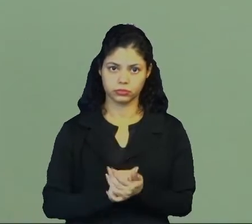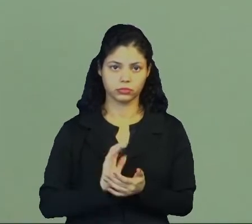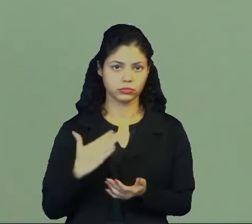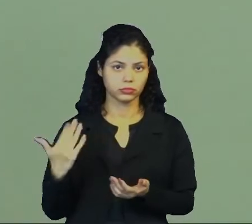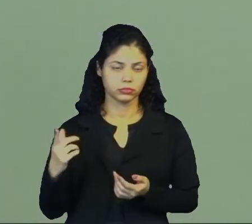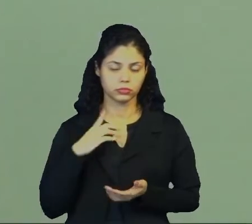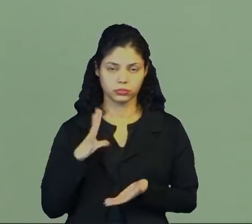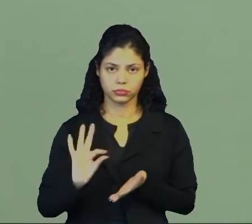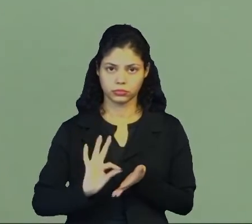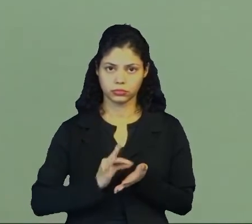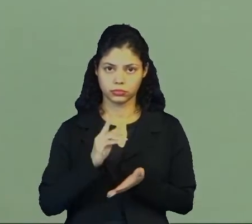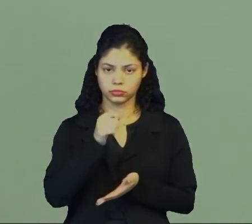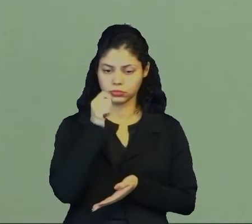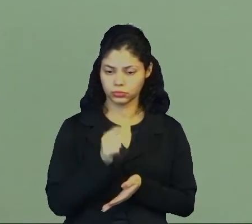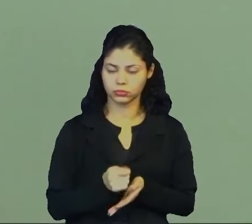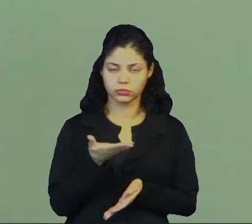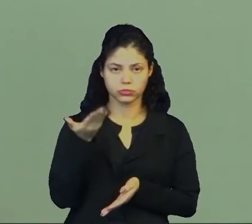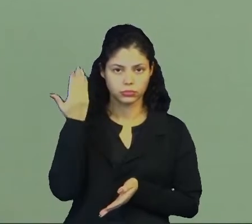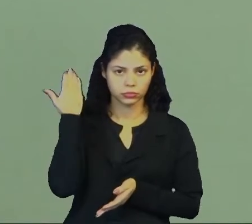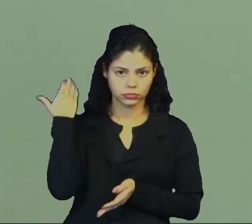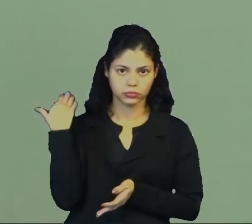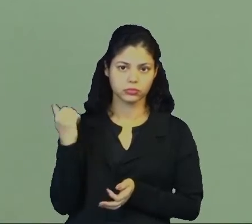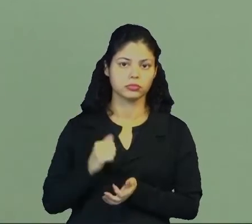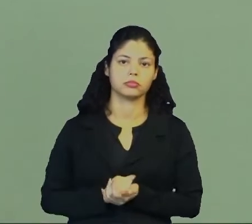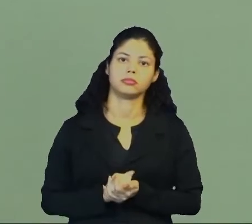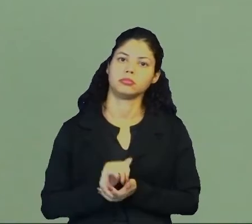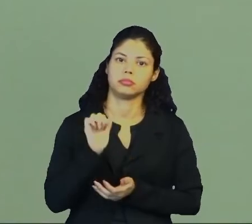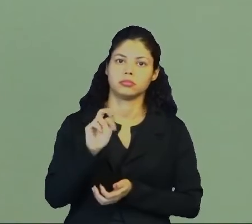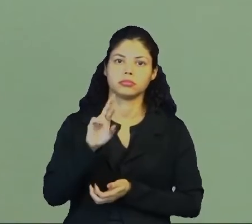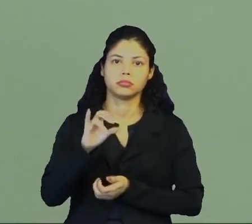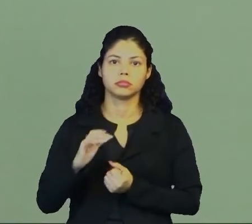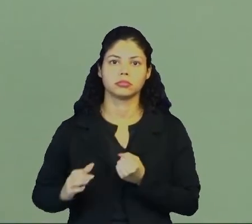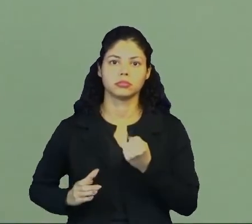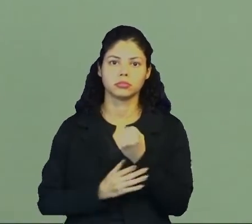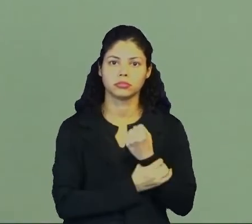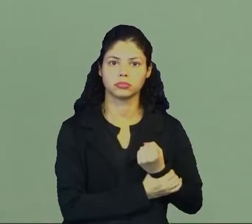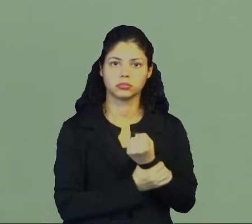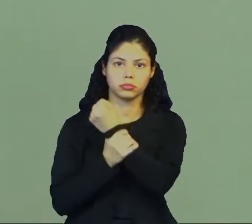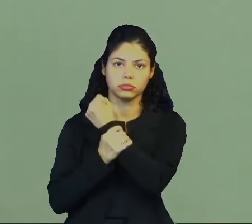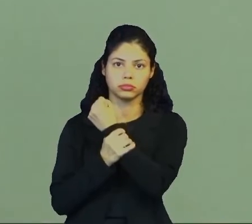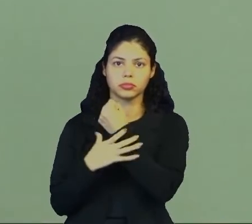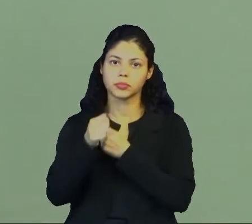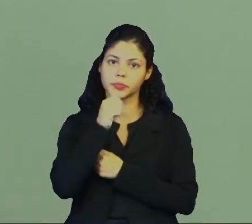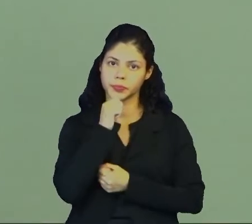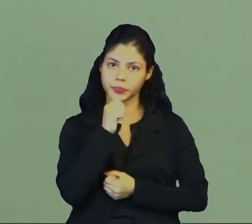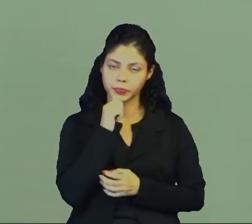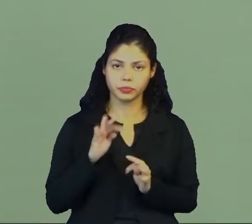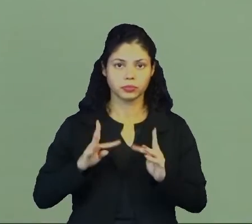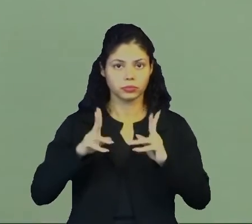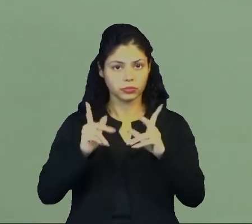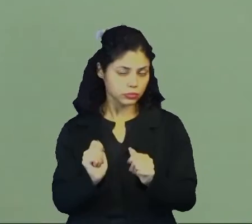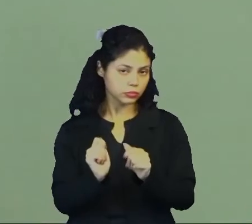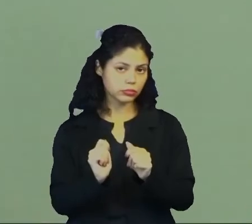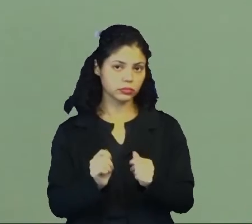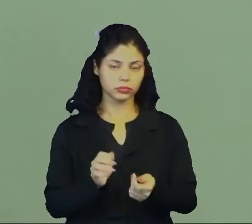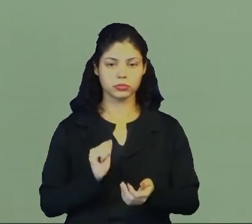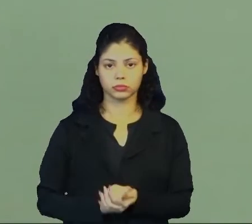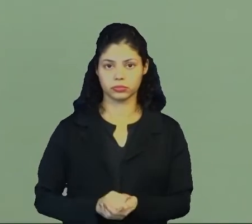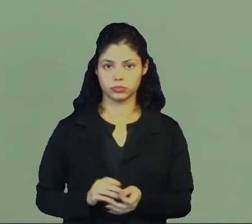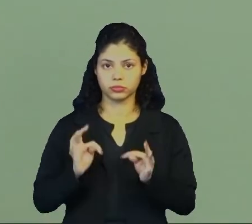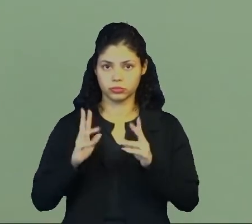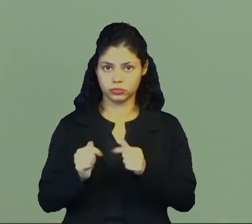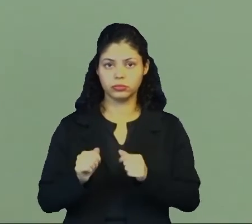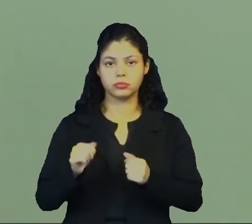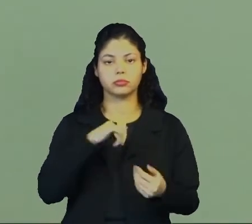tem um regime, né, como era o antigo regime, o absolutismo, todas as instâncias da sociedade, todas